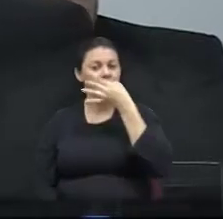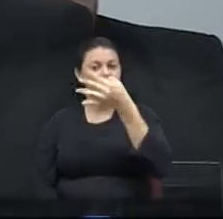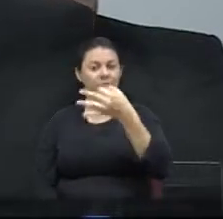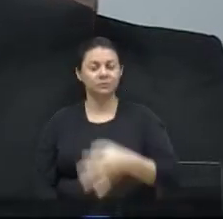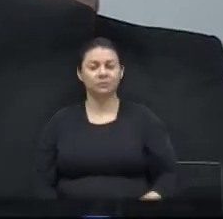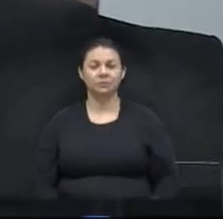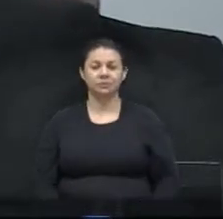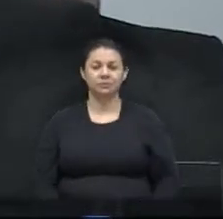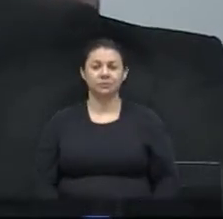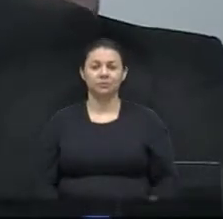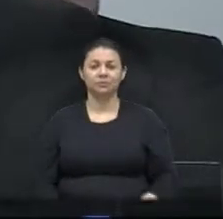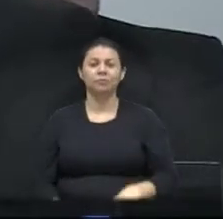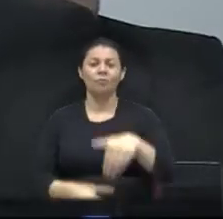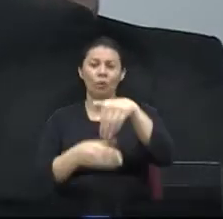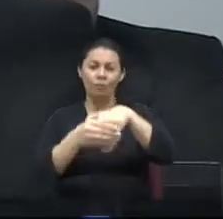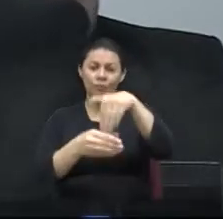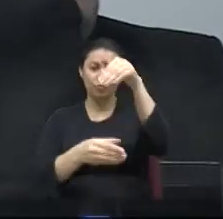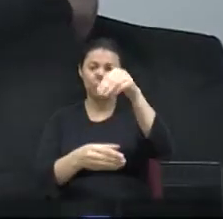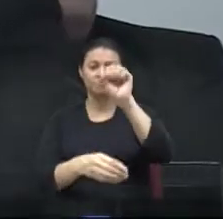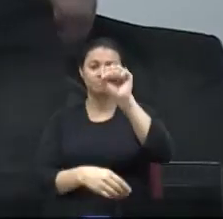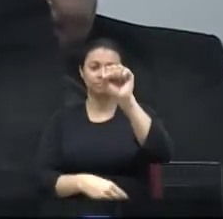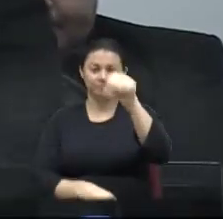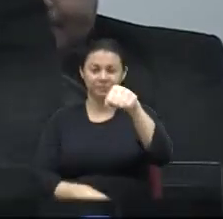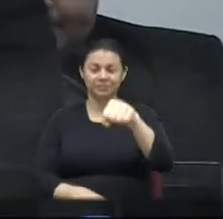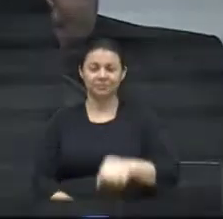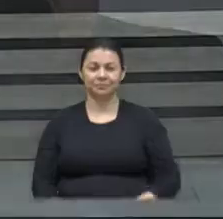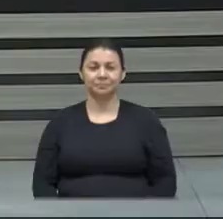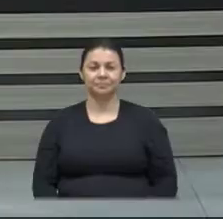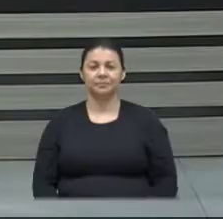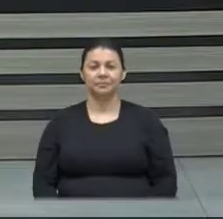favorável e obrigado